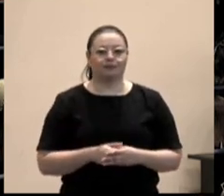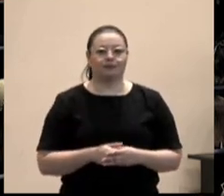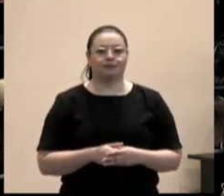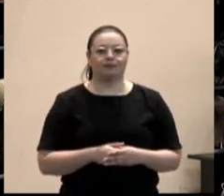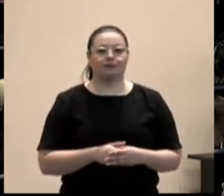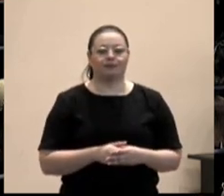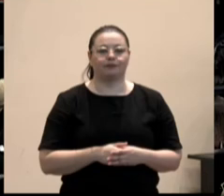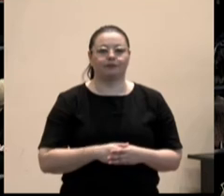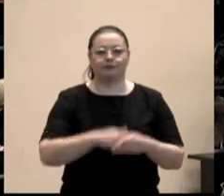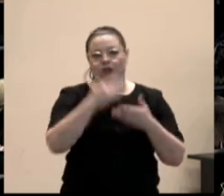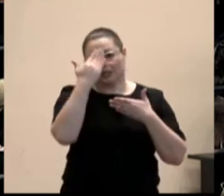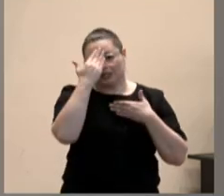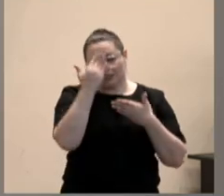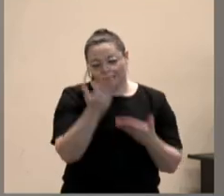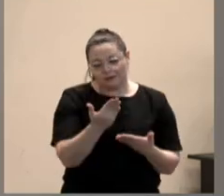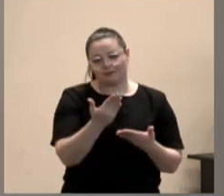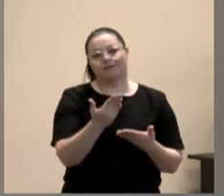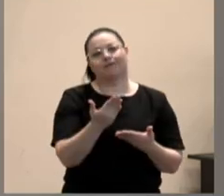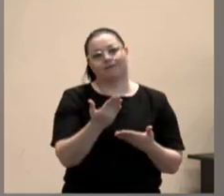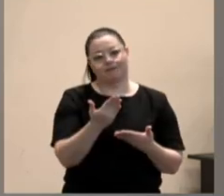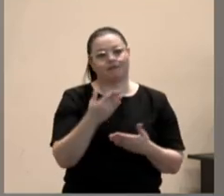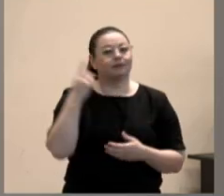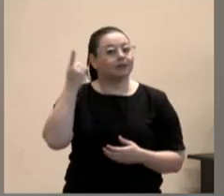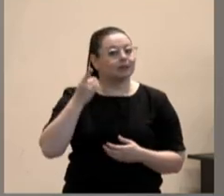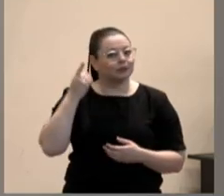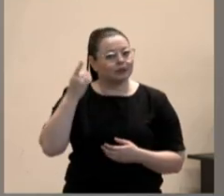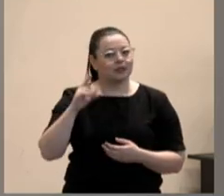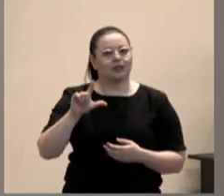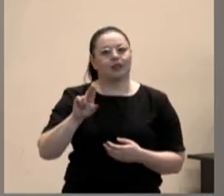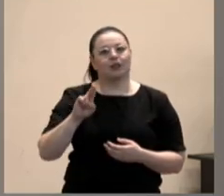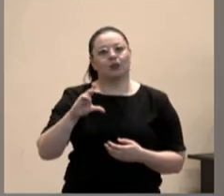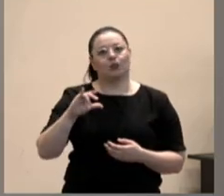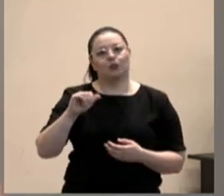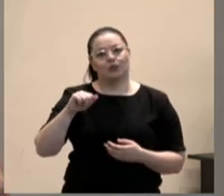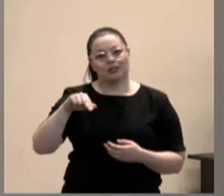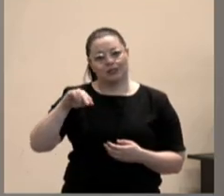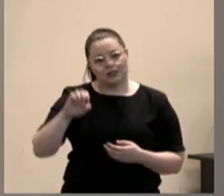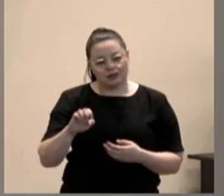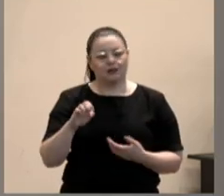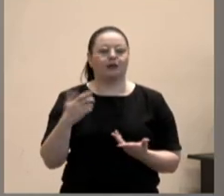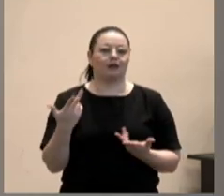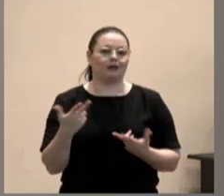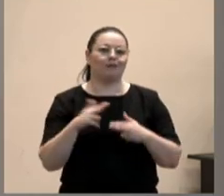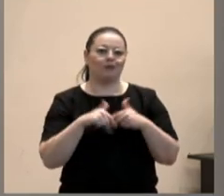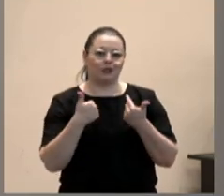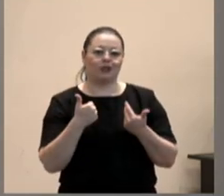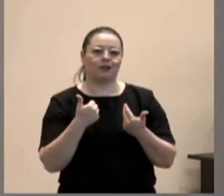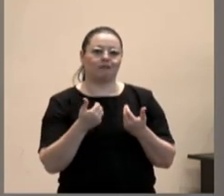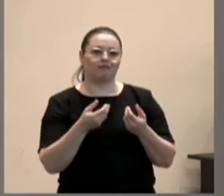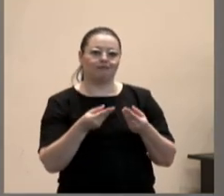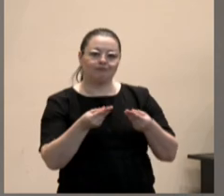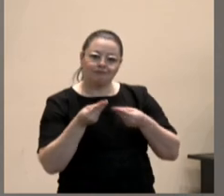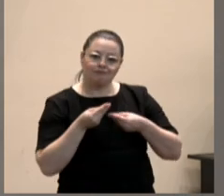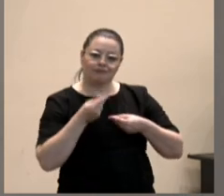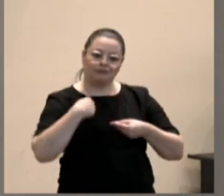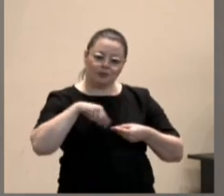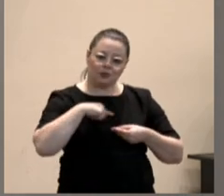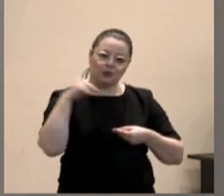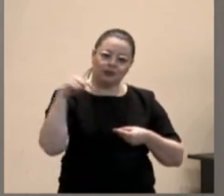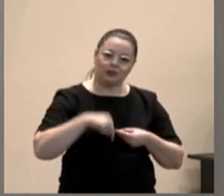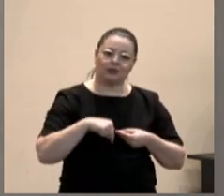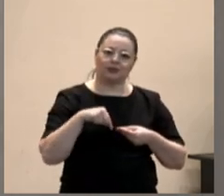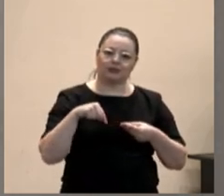O agradecimento à deputada Luciane pela possibilidade de operacionalizar essa